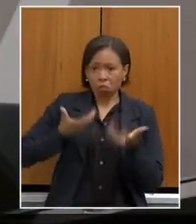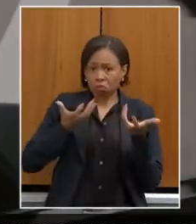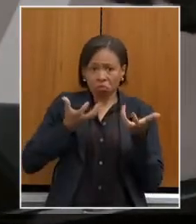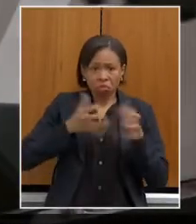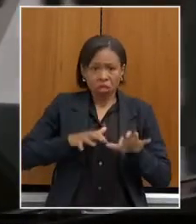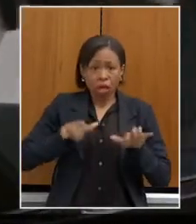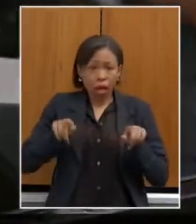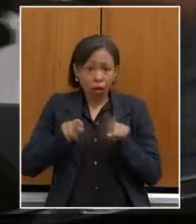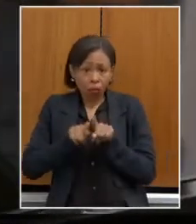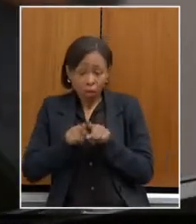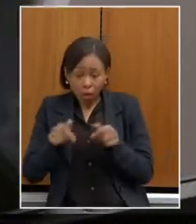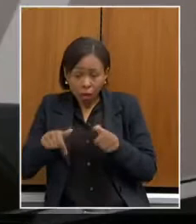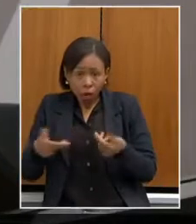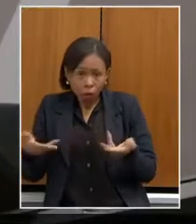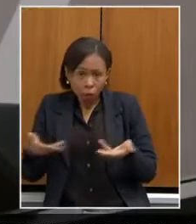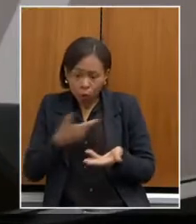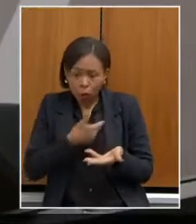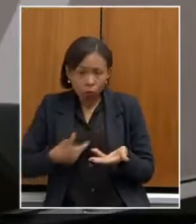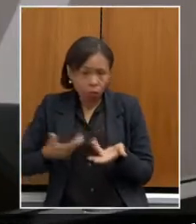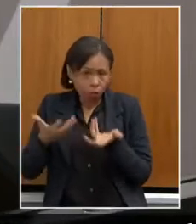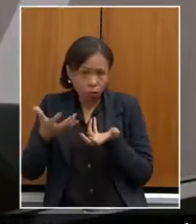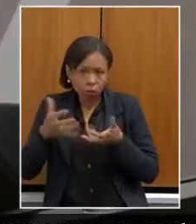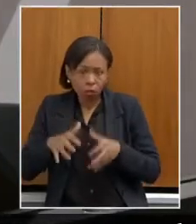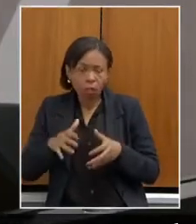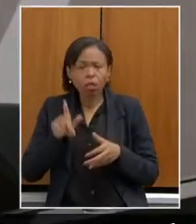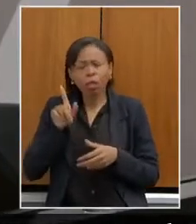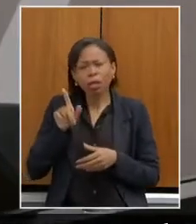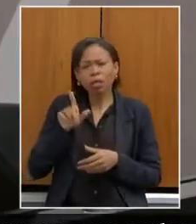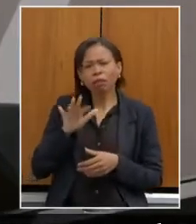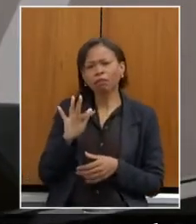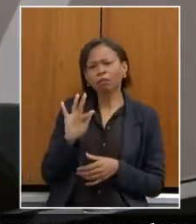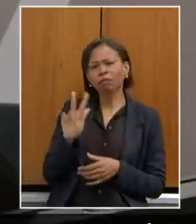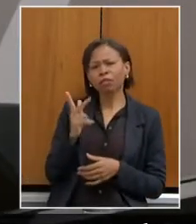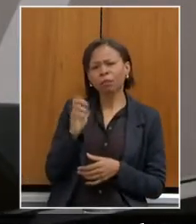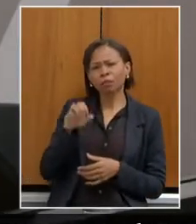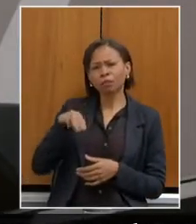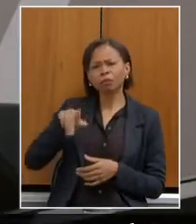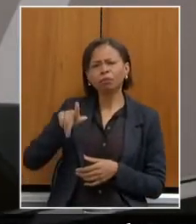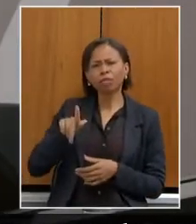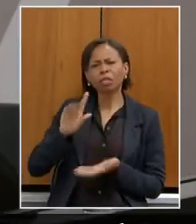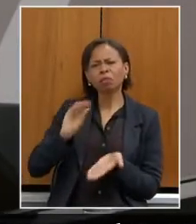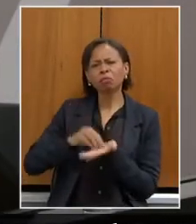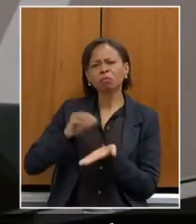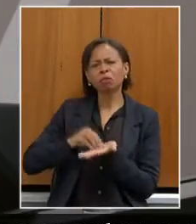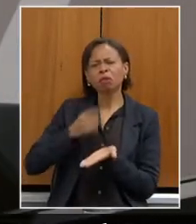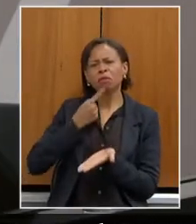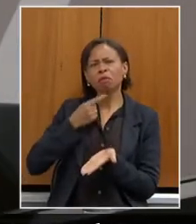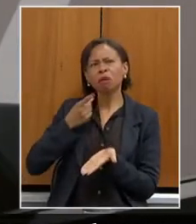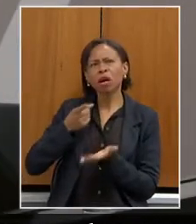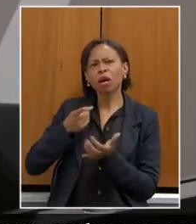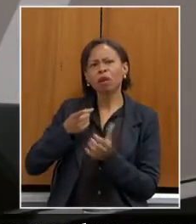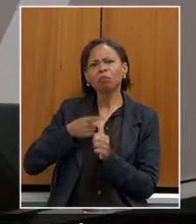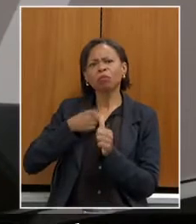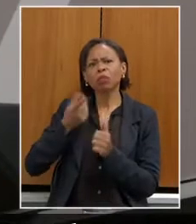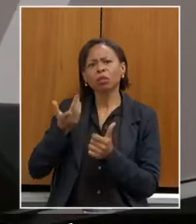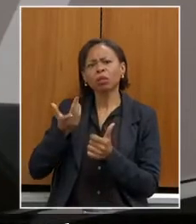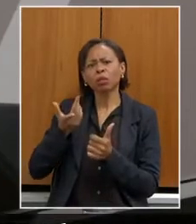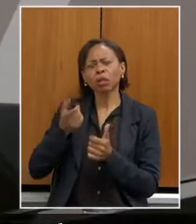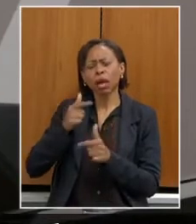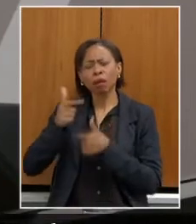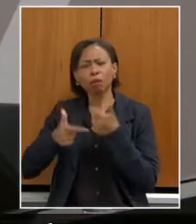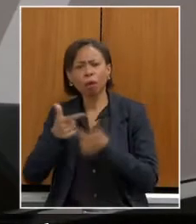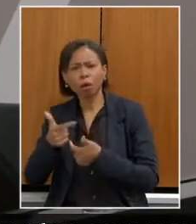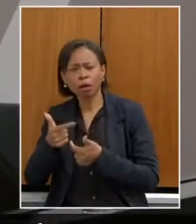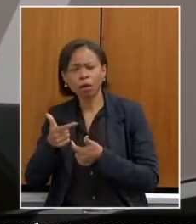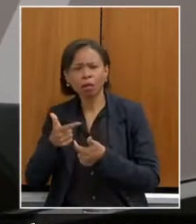também não então por exemplo qual o déficit da FEMIG do que ela produz para o que ela custa outra coisa podem vir